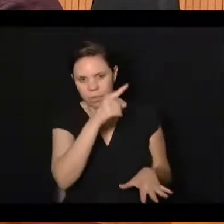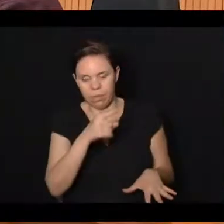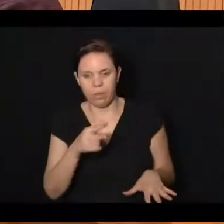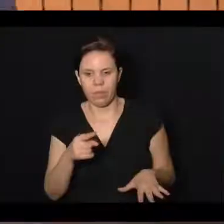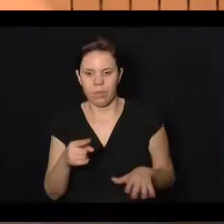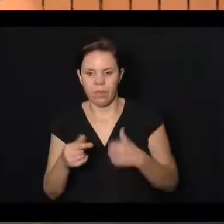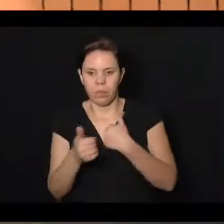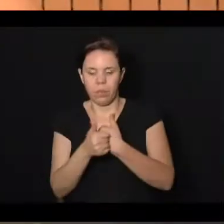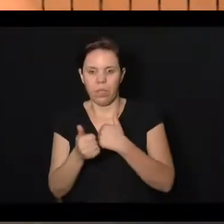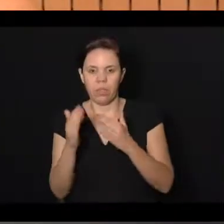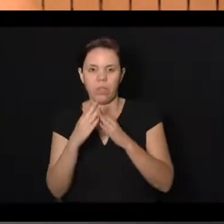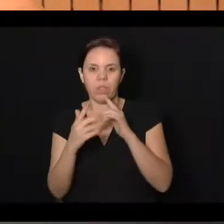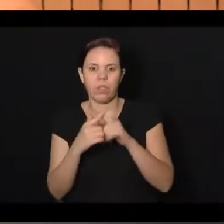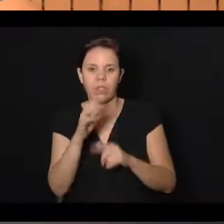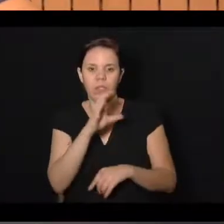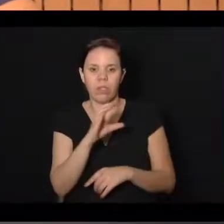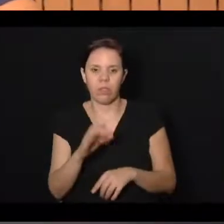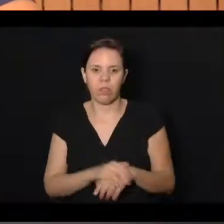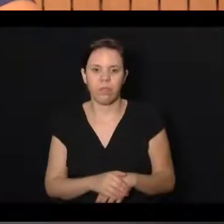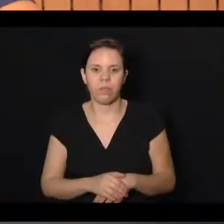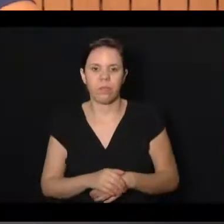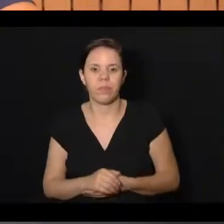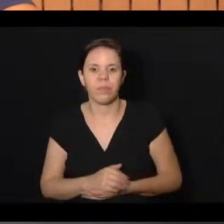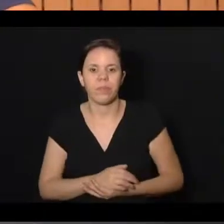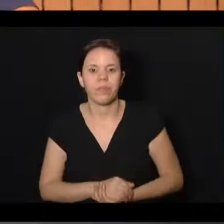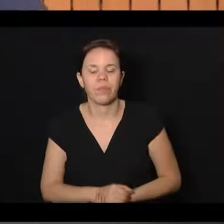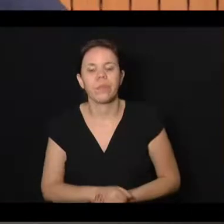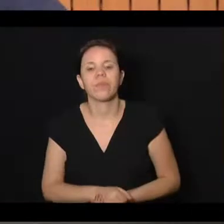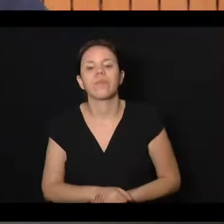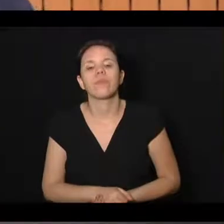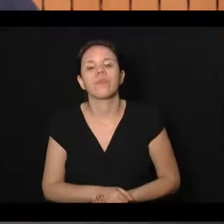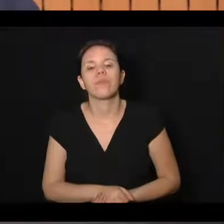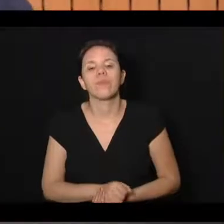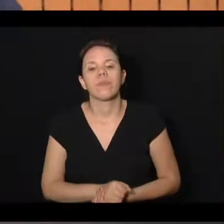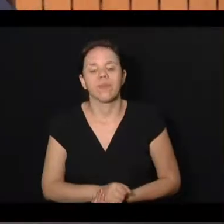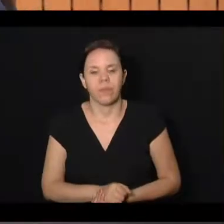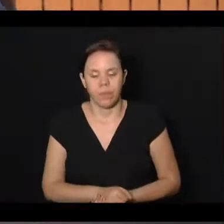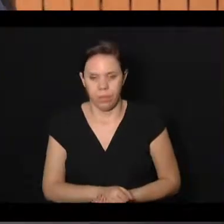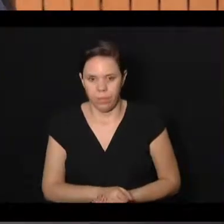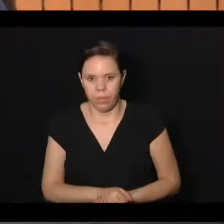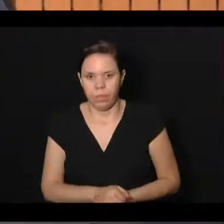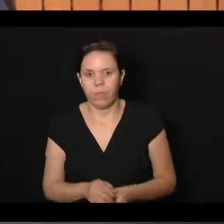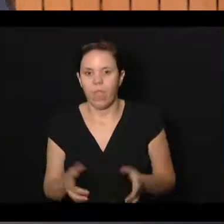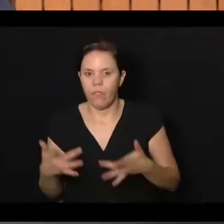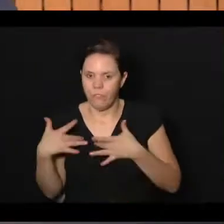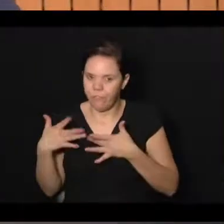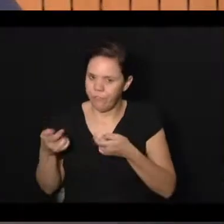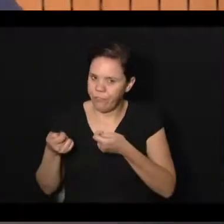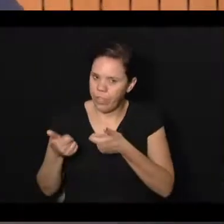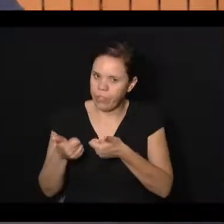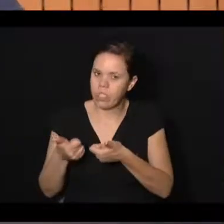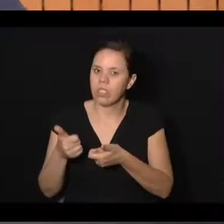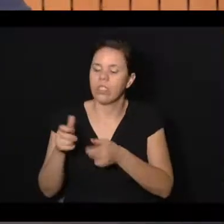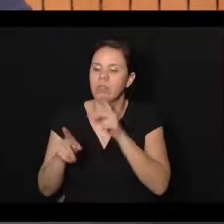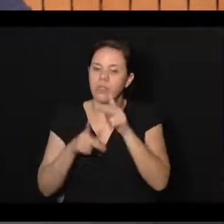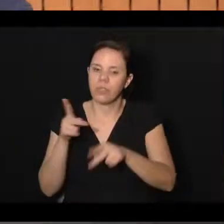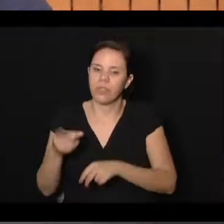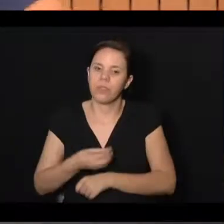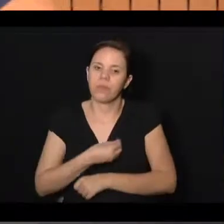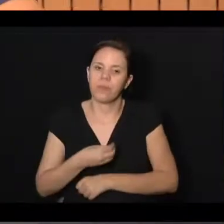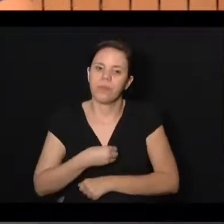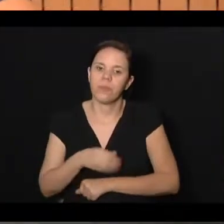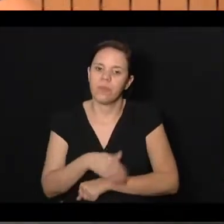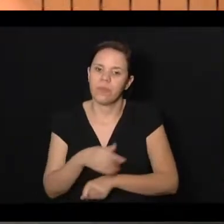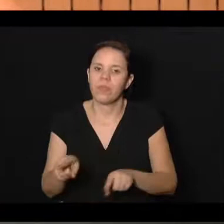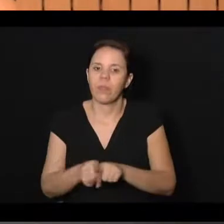essa distribuição de alimentos ela além de favorecer a auxiliar as pessoas em situação de rua traz